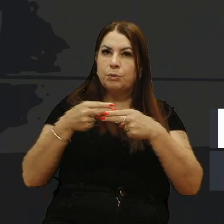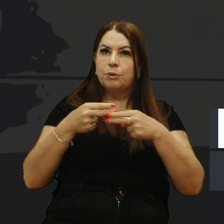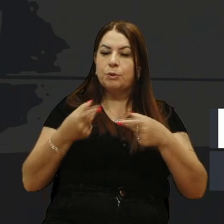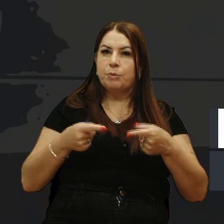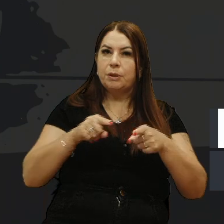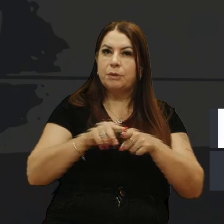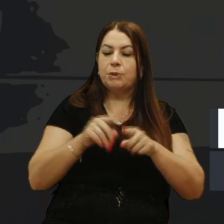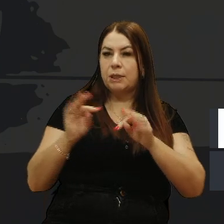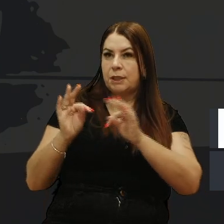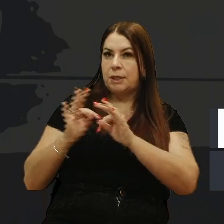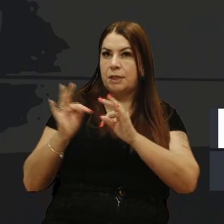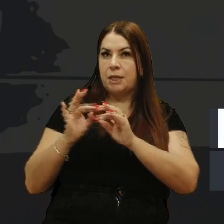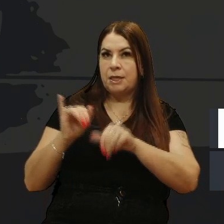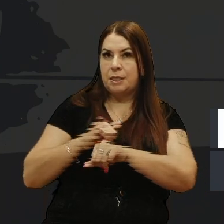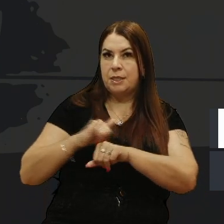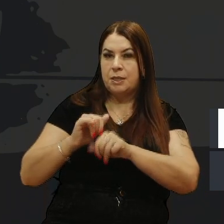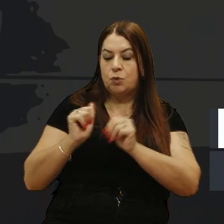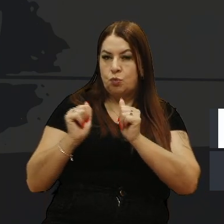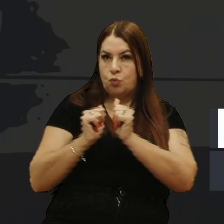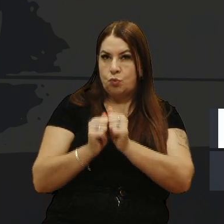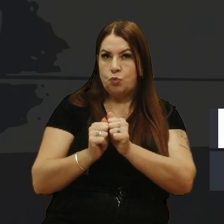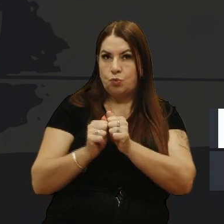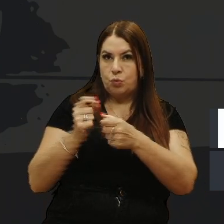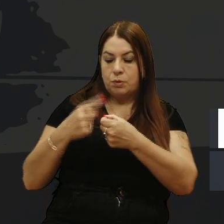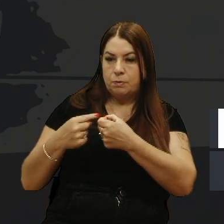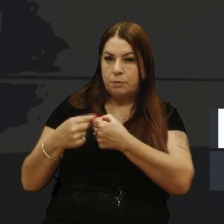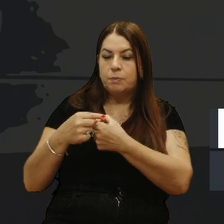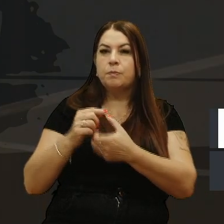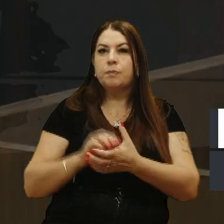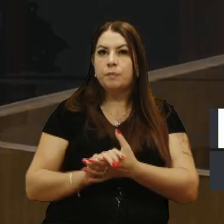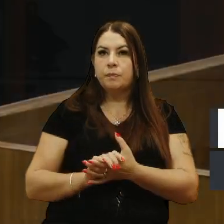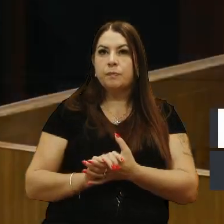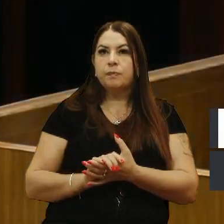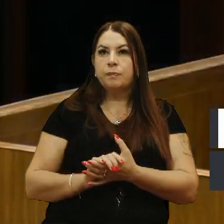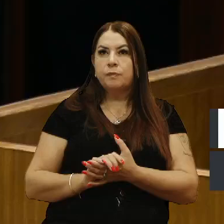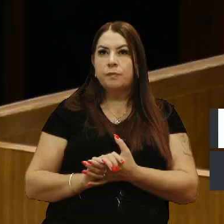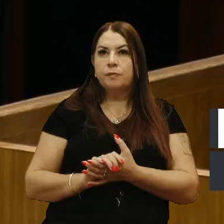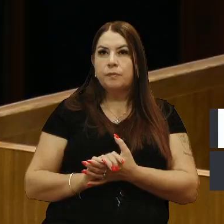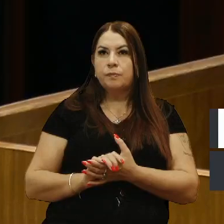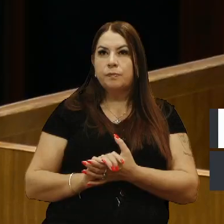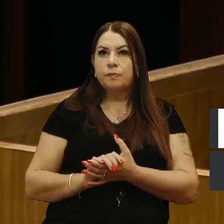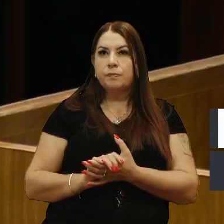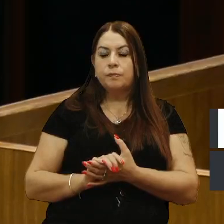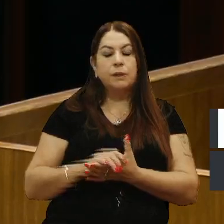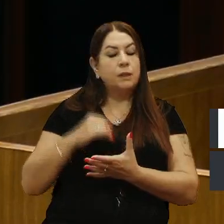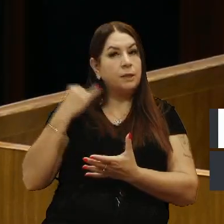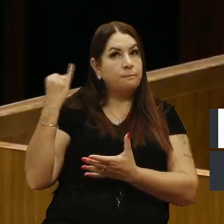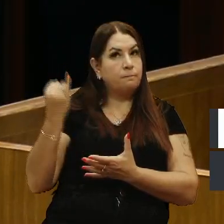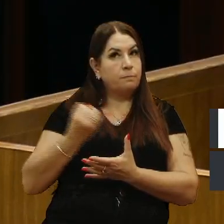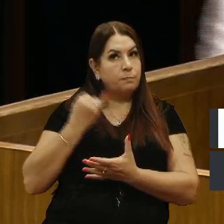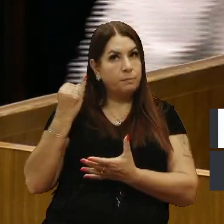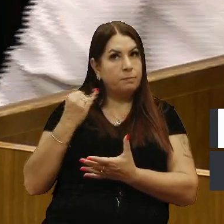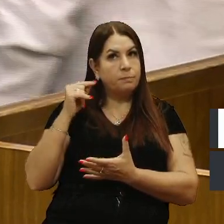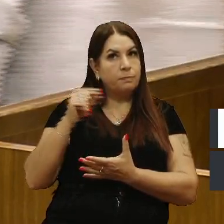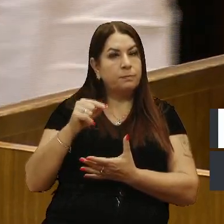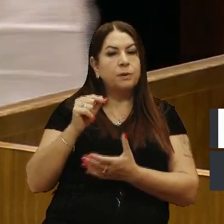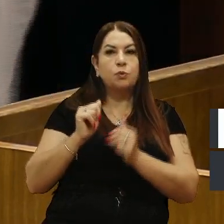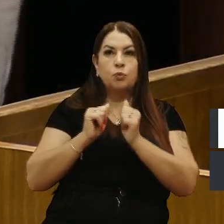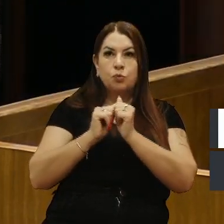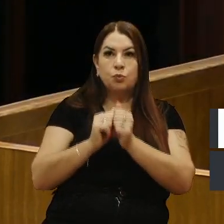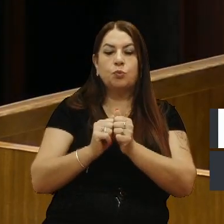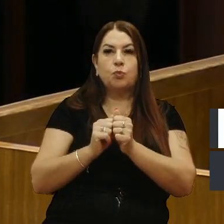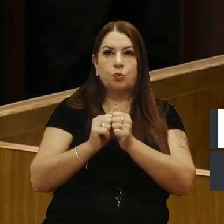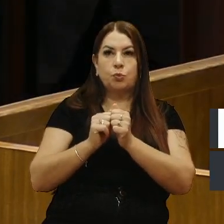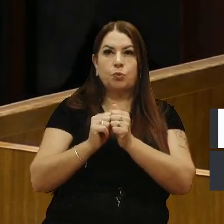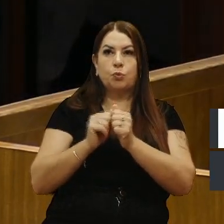parceiro técnico e estratégico junto aos municípios. E é fundamental que, através